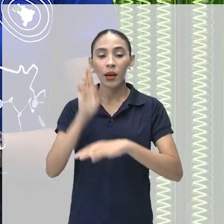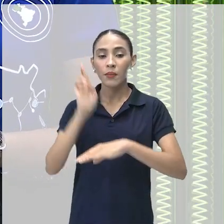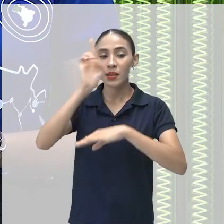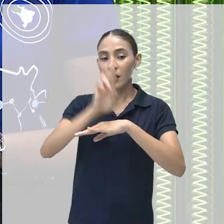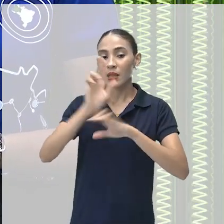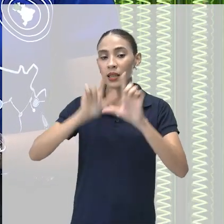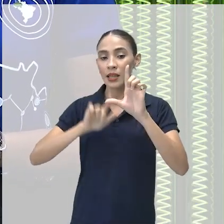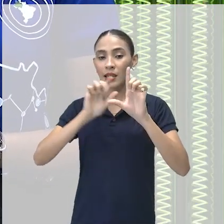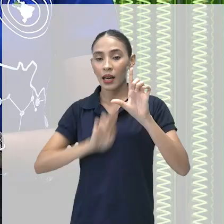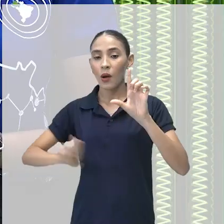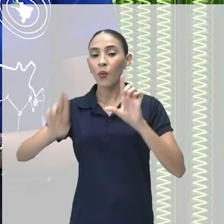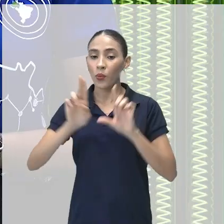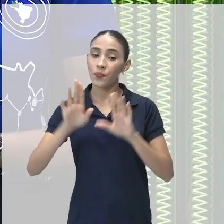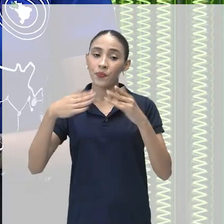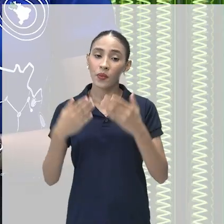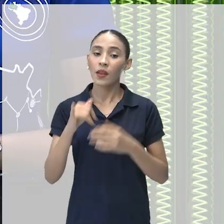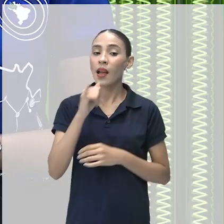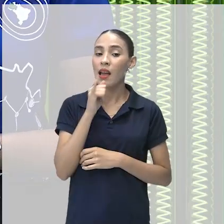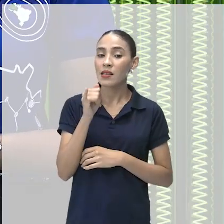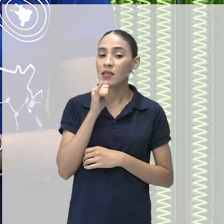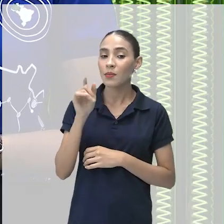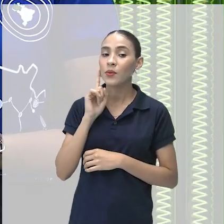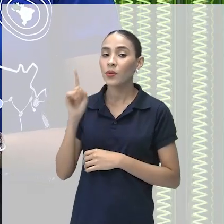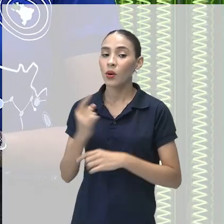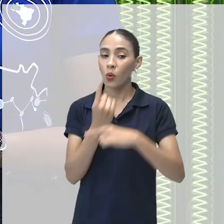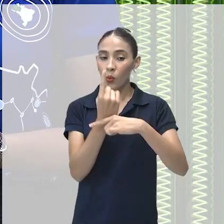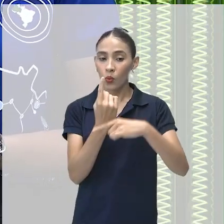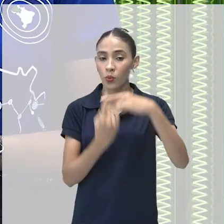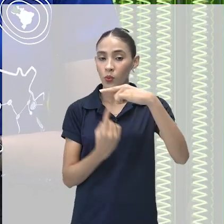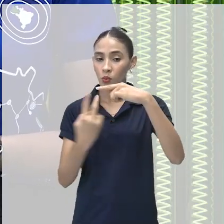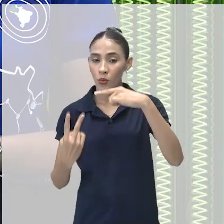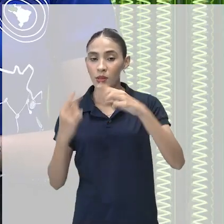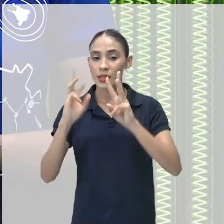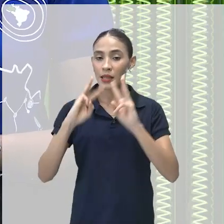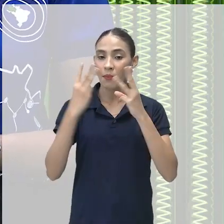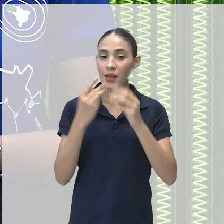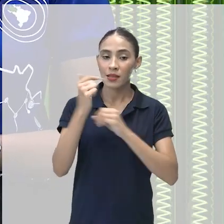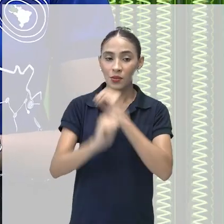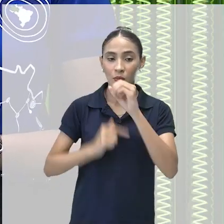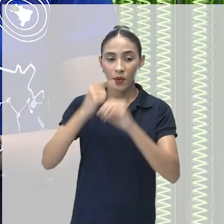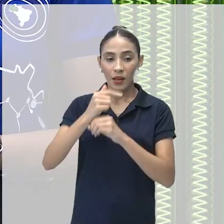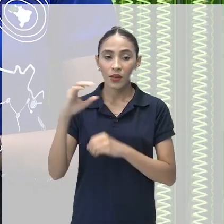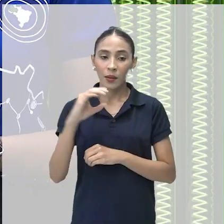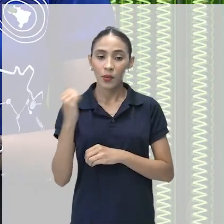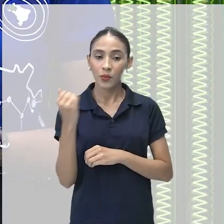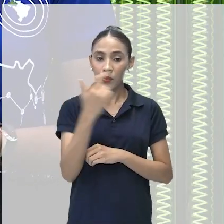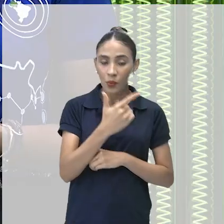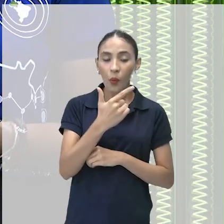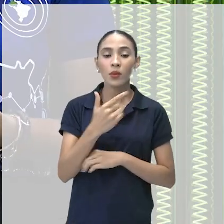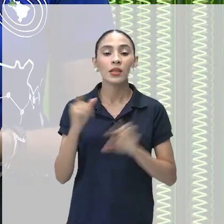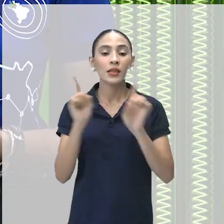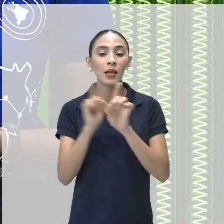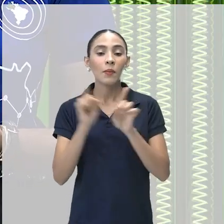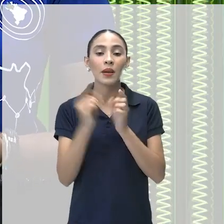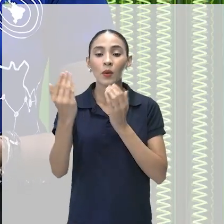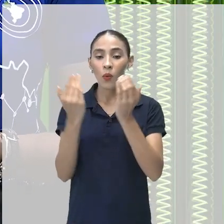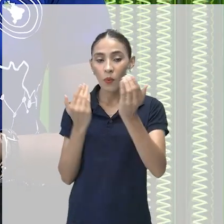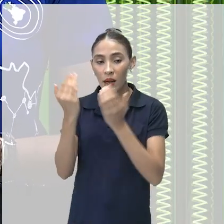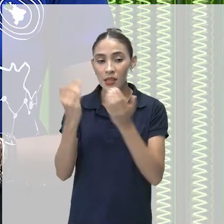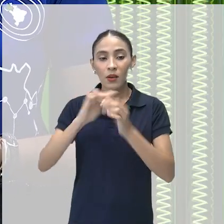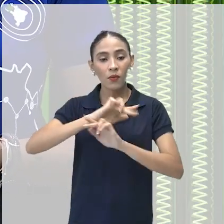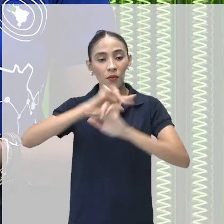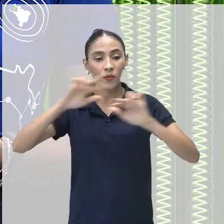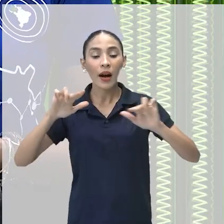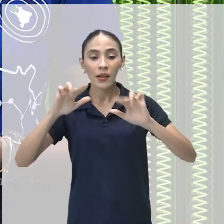pela letra U, como exatamente 1/12 da massa de um átomo de carbono 12 para a comparação